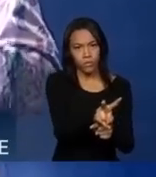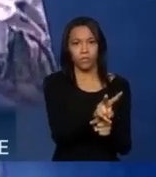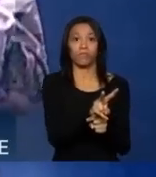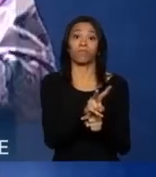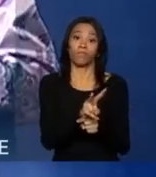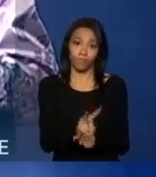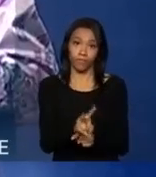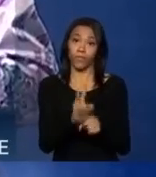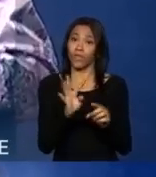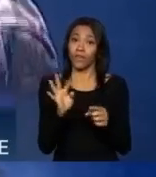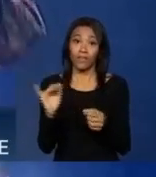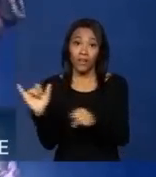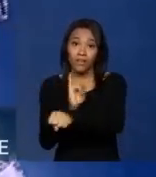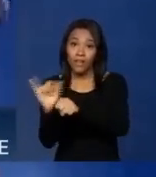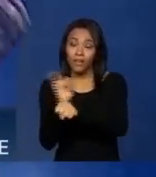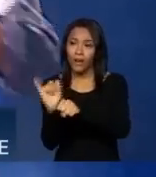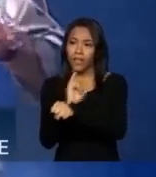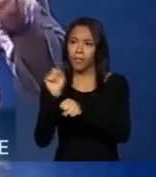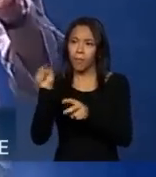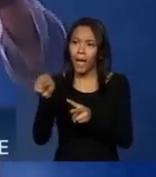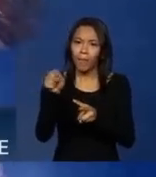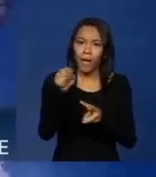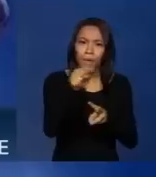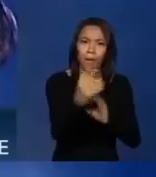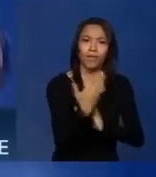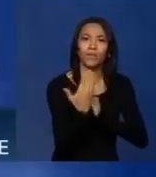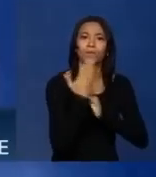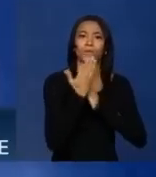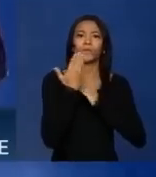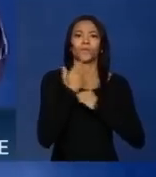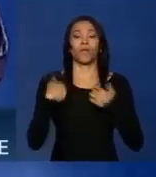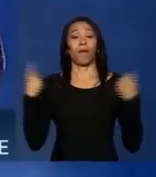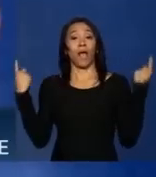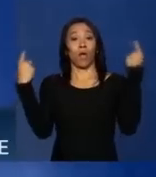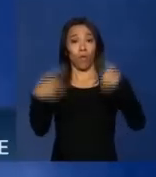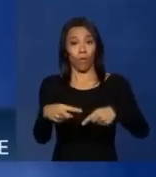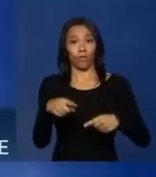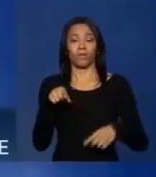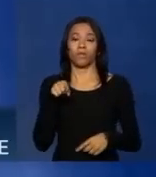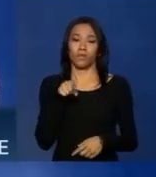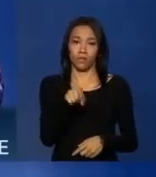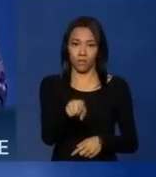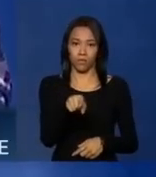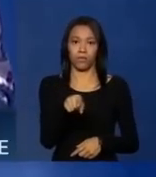todos os elementos para que a gente possa combater algo que ainda